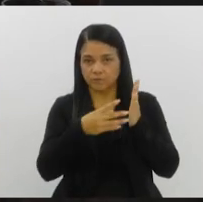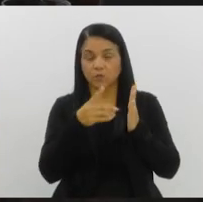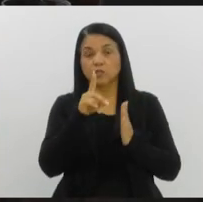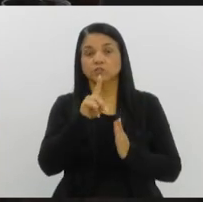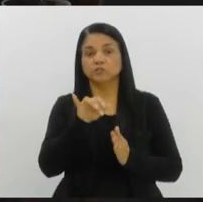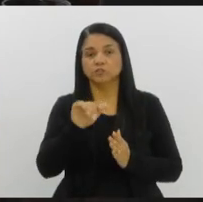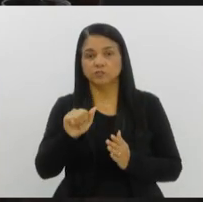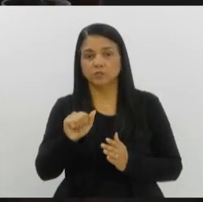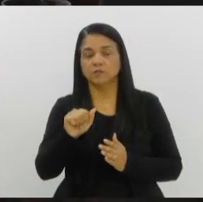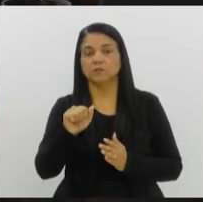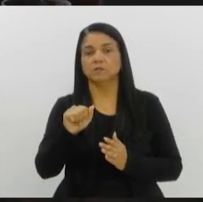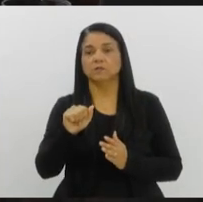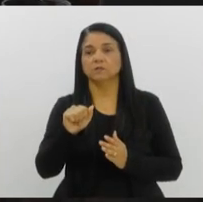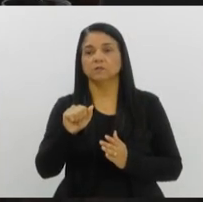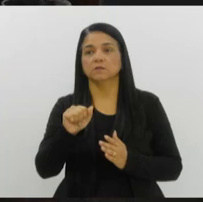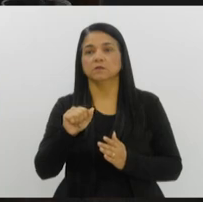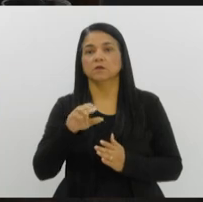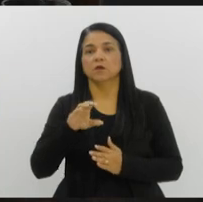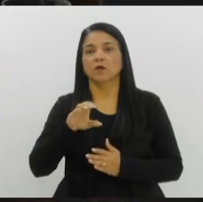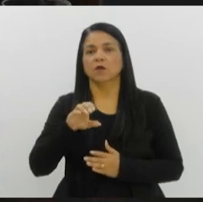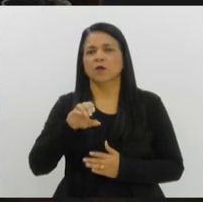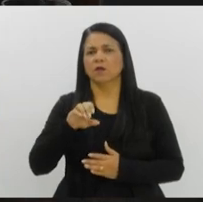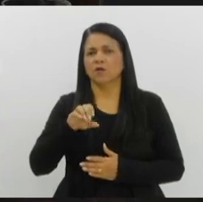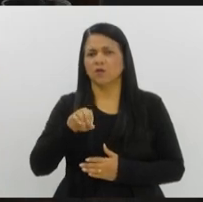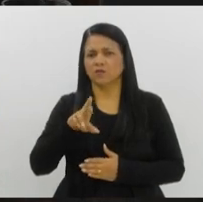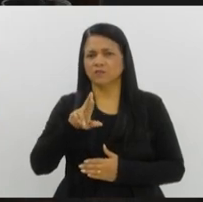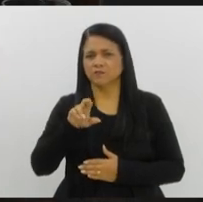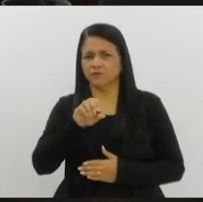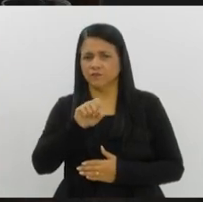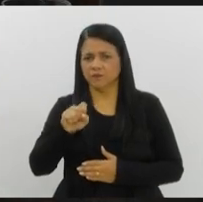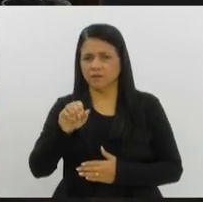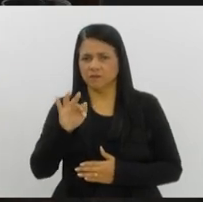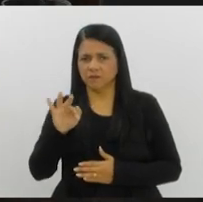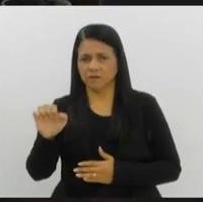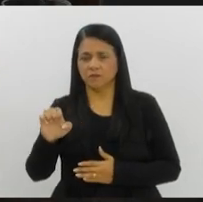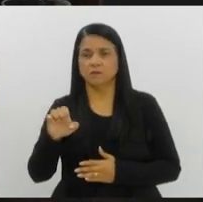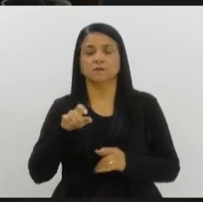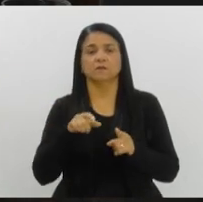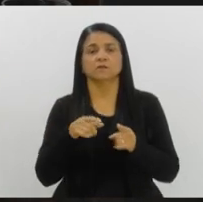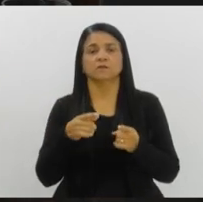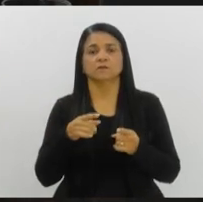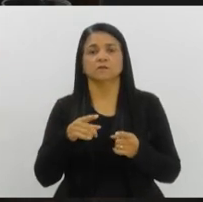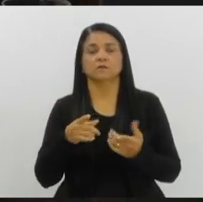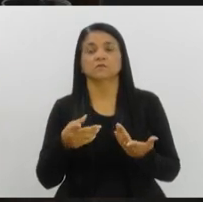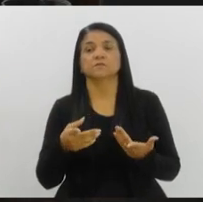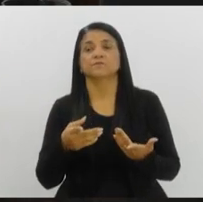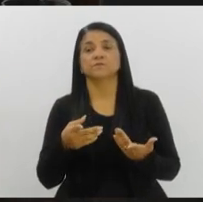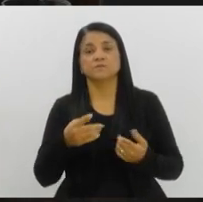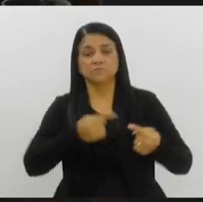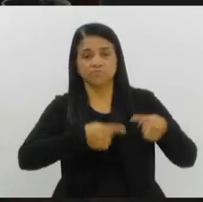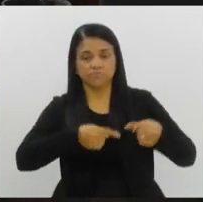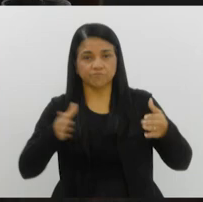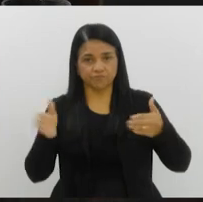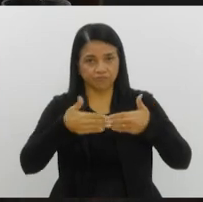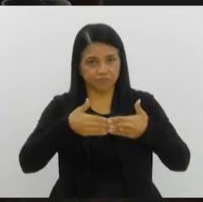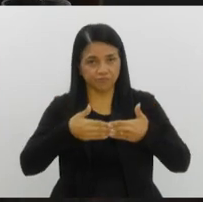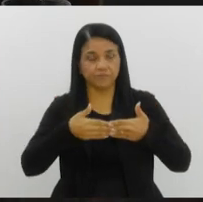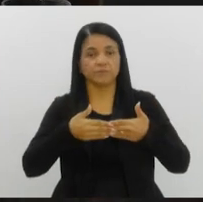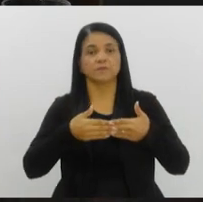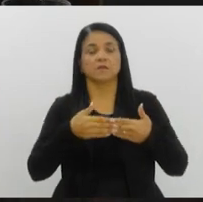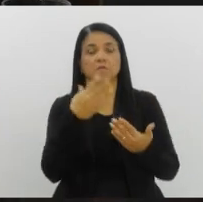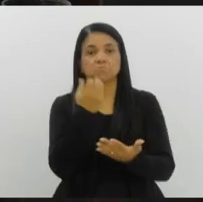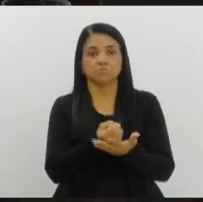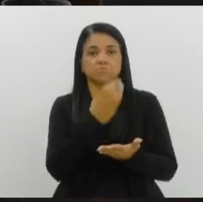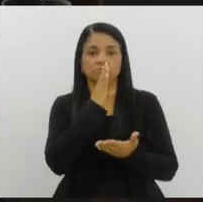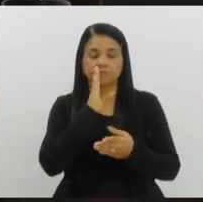do crossfiteiro. Em discussão, não havendo quem queira discutir, encerrada a discussão. Em votação, os senhores que aprovam, permaneçam